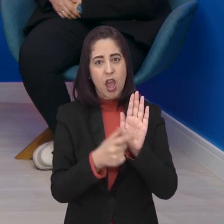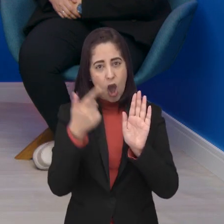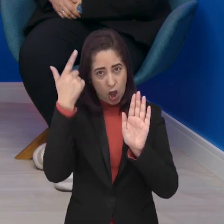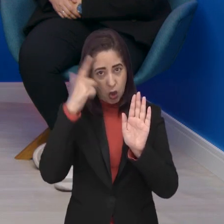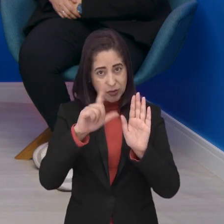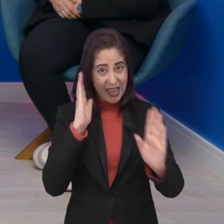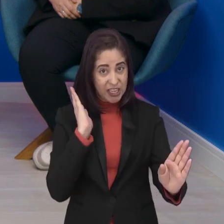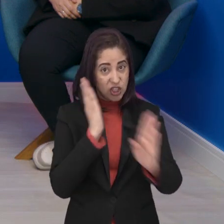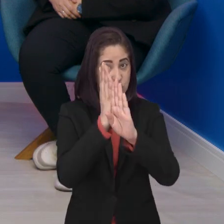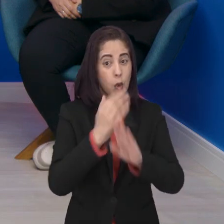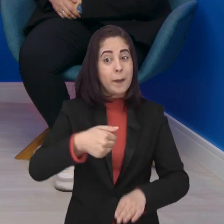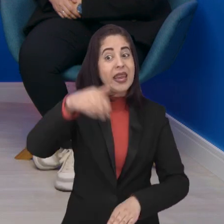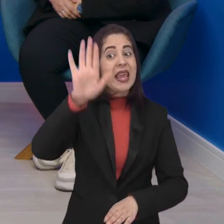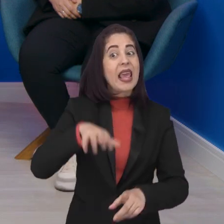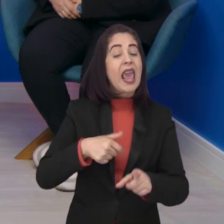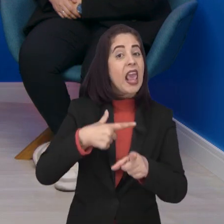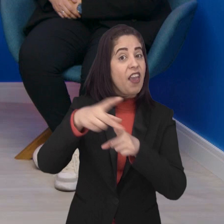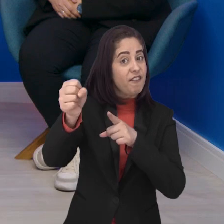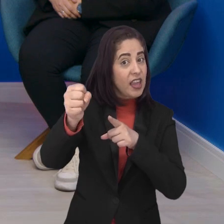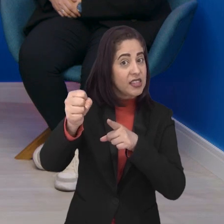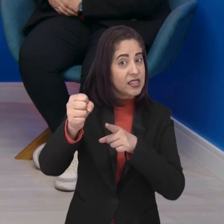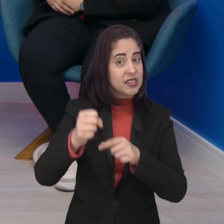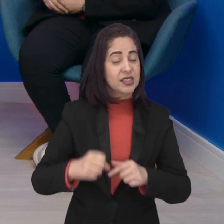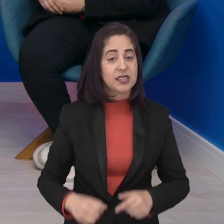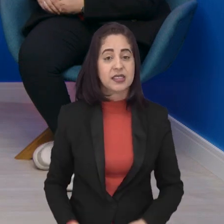o resultado das eleições.